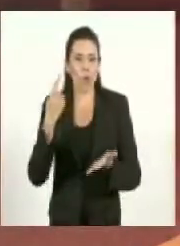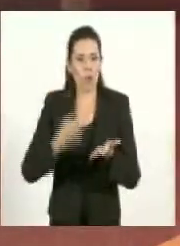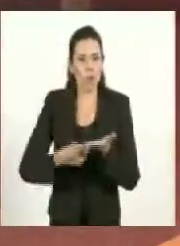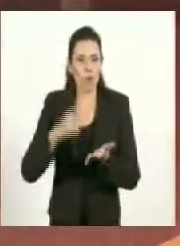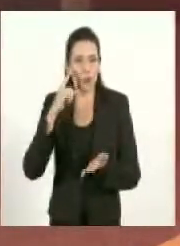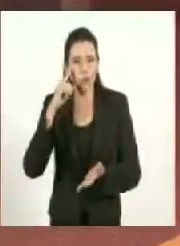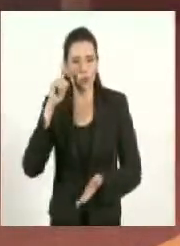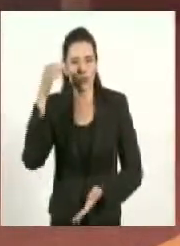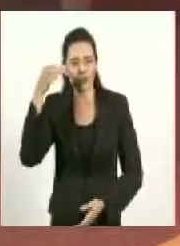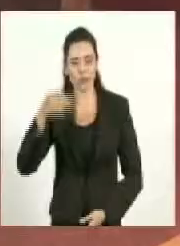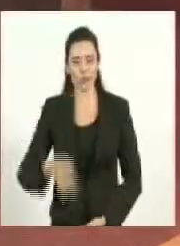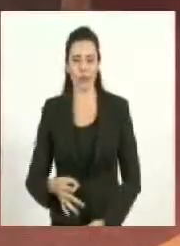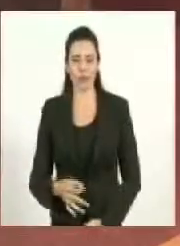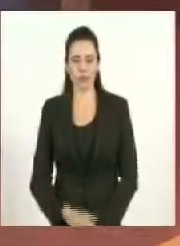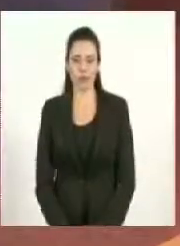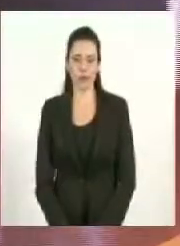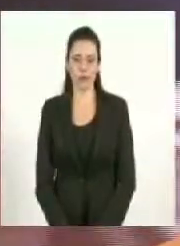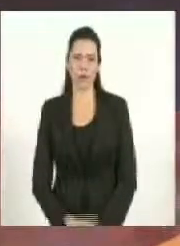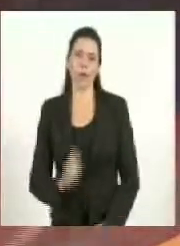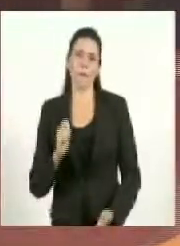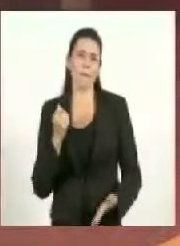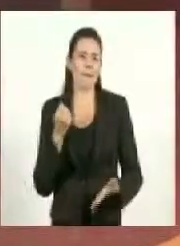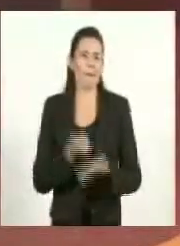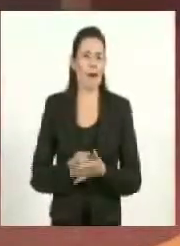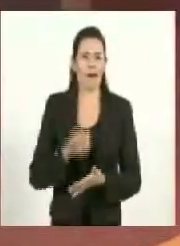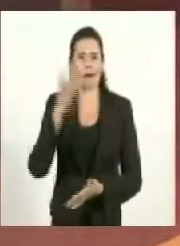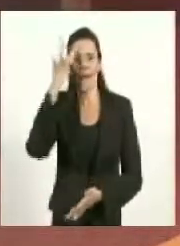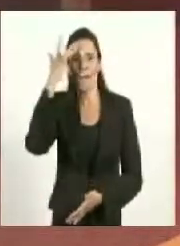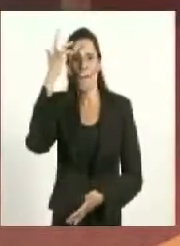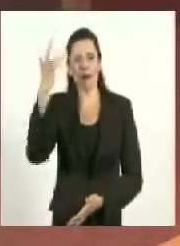dos servidores amanhã, num feriado.